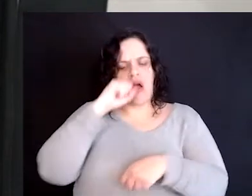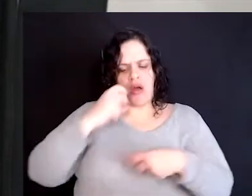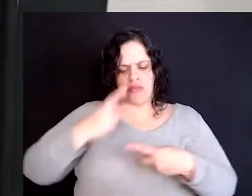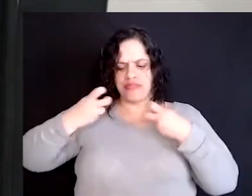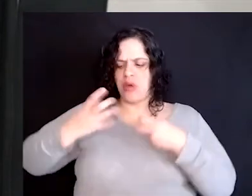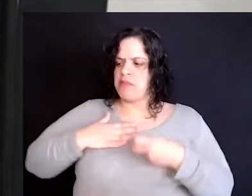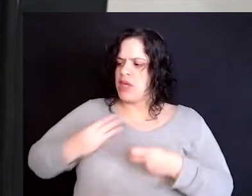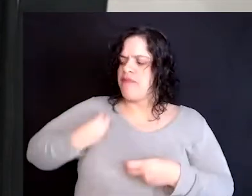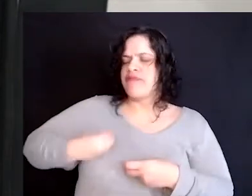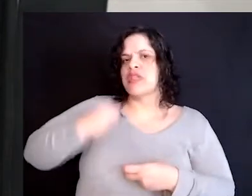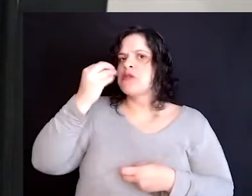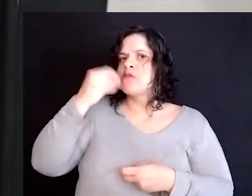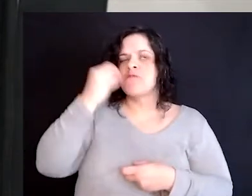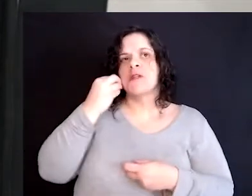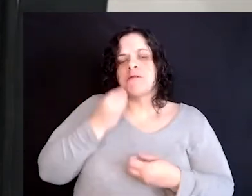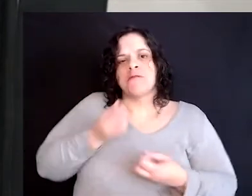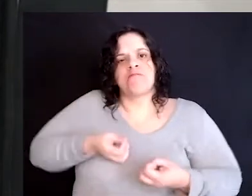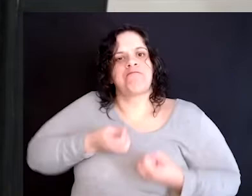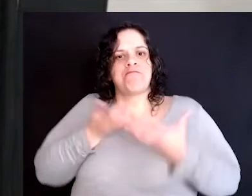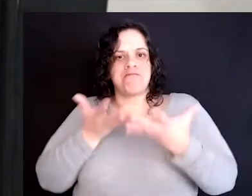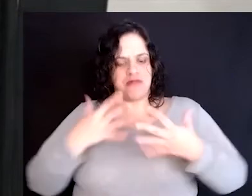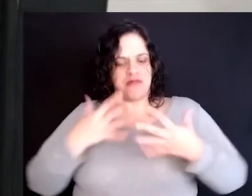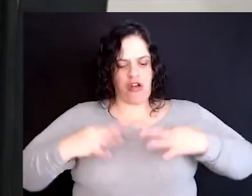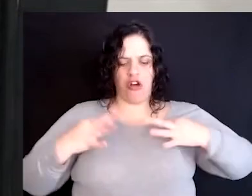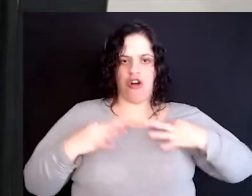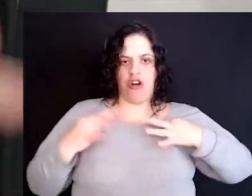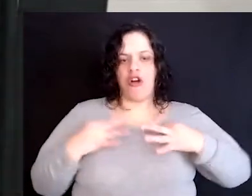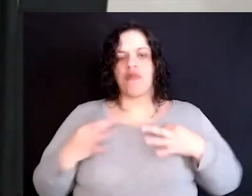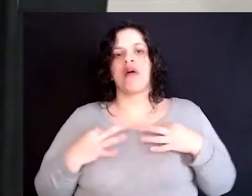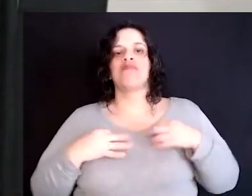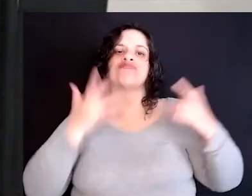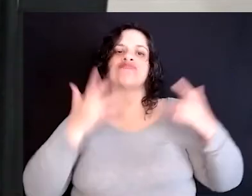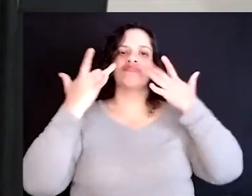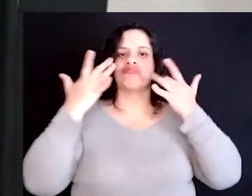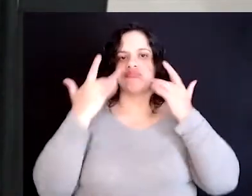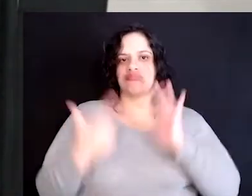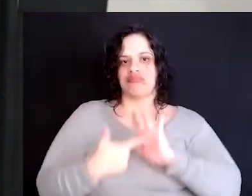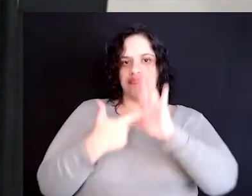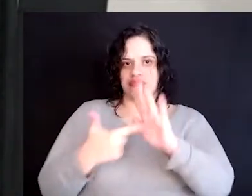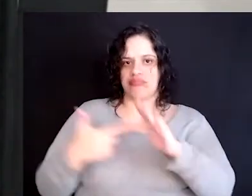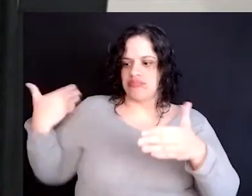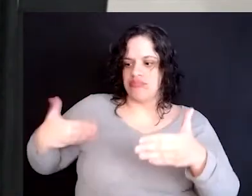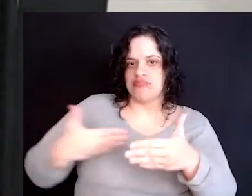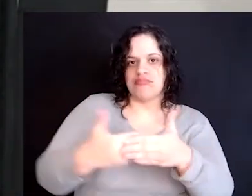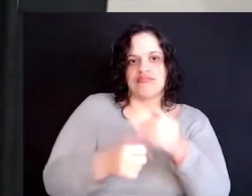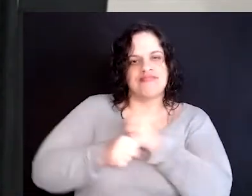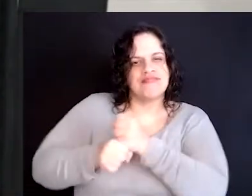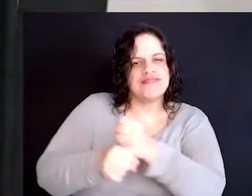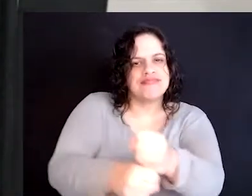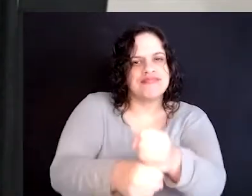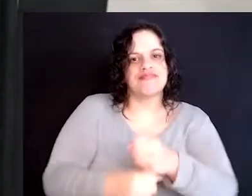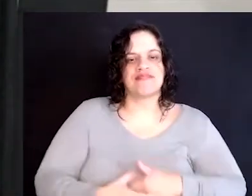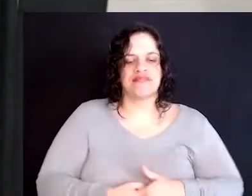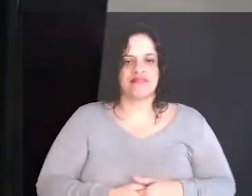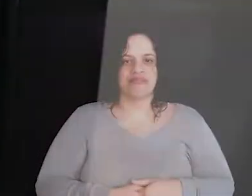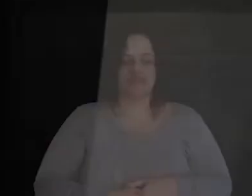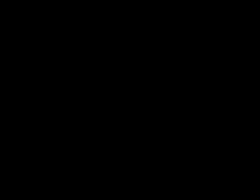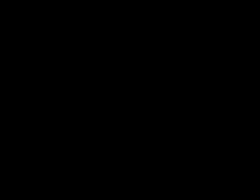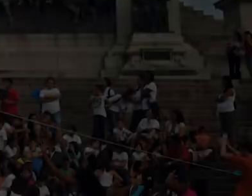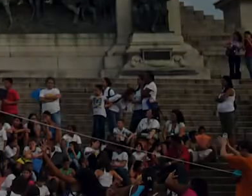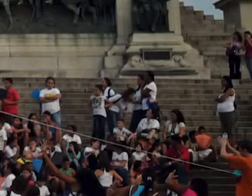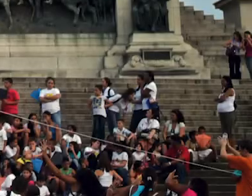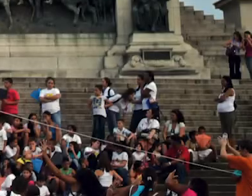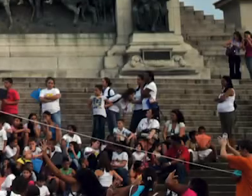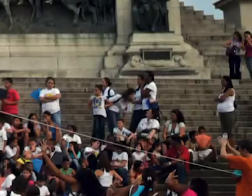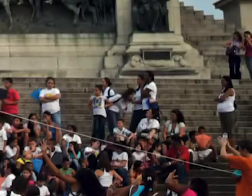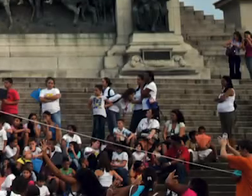buscarem as suas vivências e poder transmitir através das suas roupas e dos espetáculos que aconteceram ao decorrer desses anos.